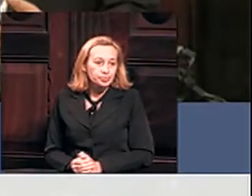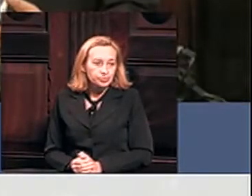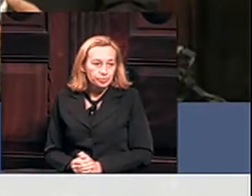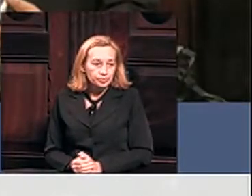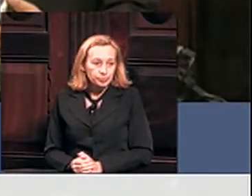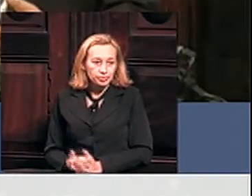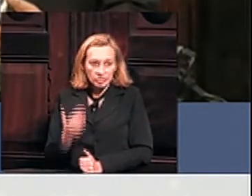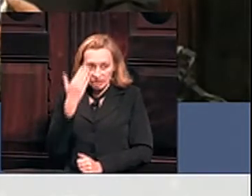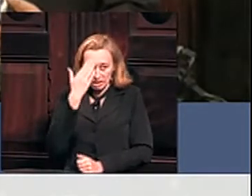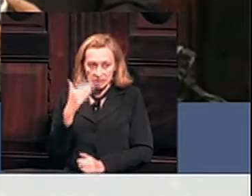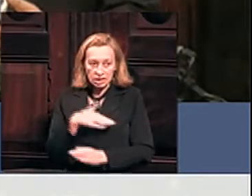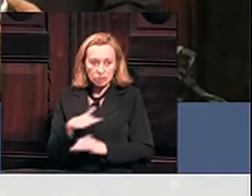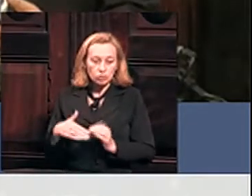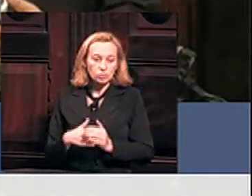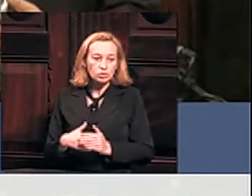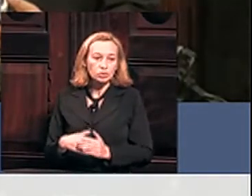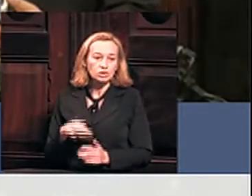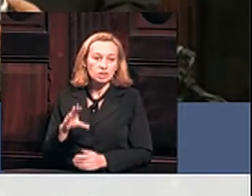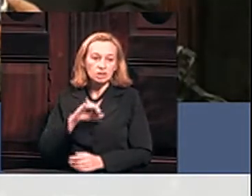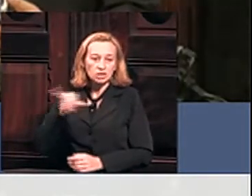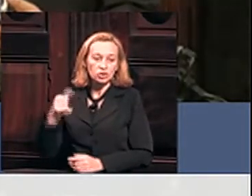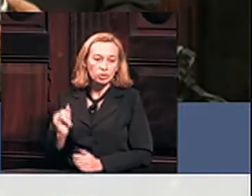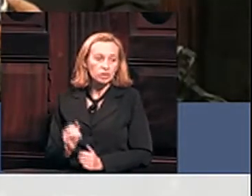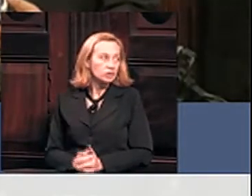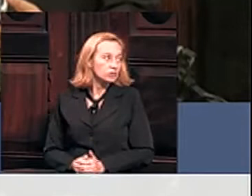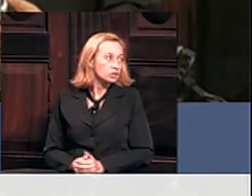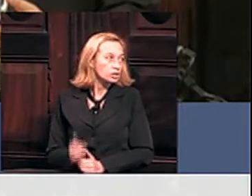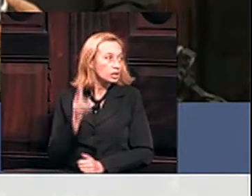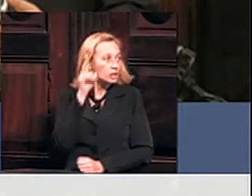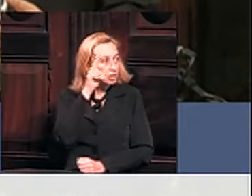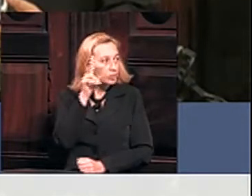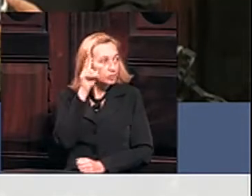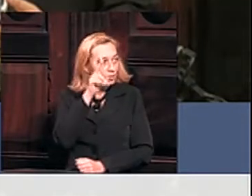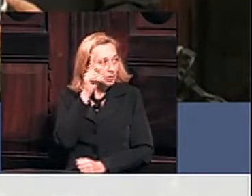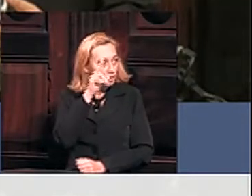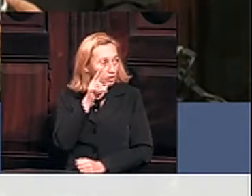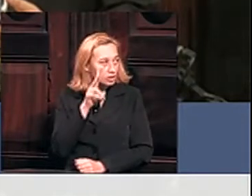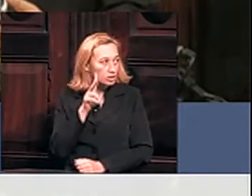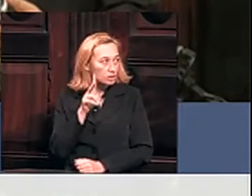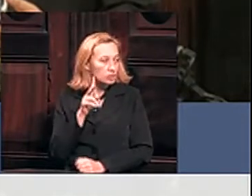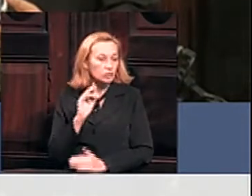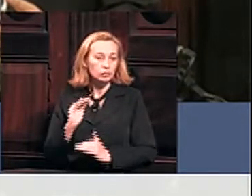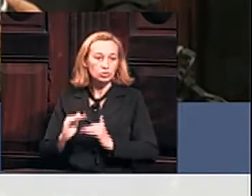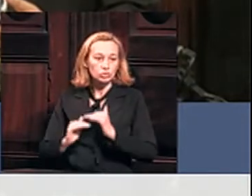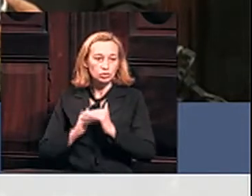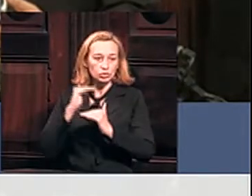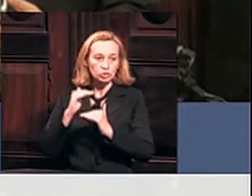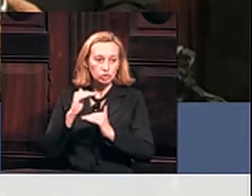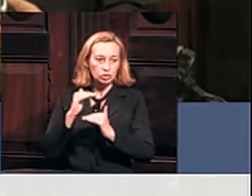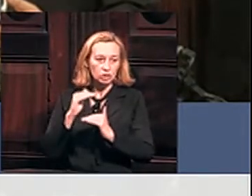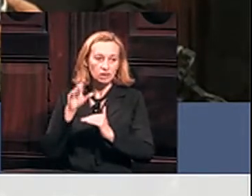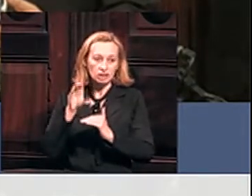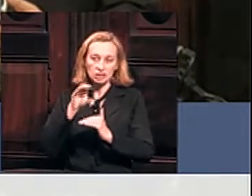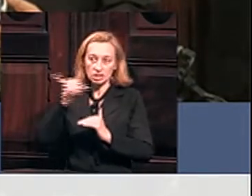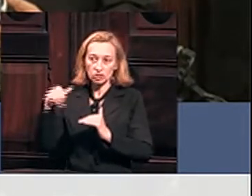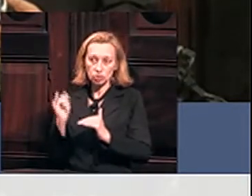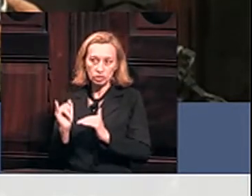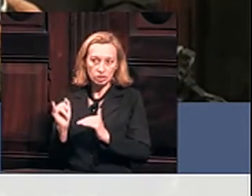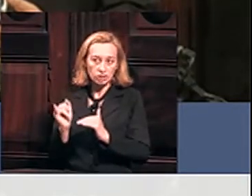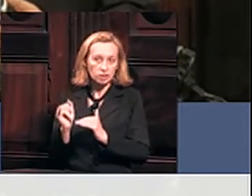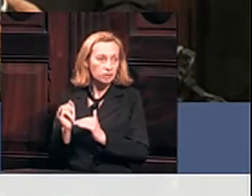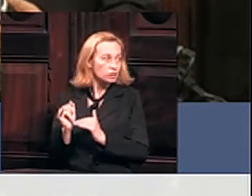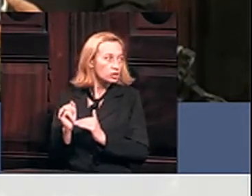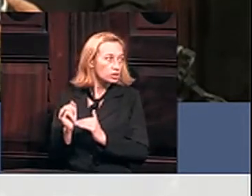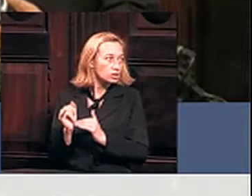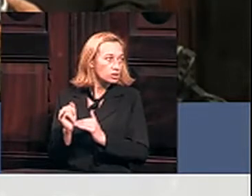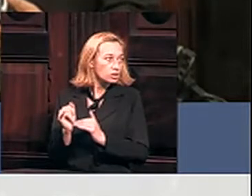Agradecendo a todos os membros da CCJ. É bom lembrarmos que trata-se de um substitutivo da CCJ,